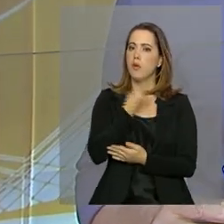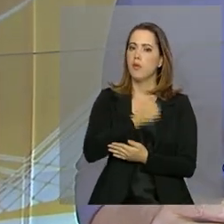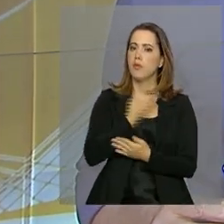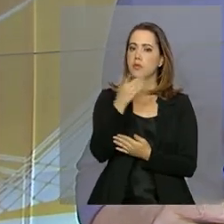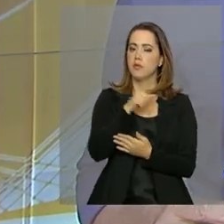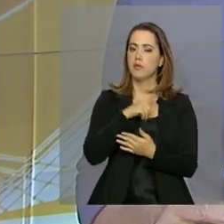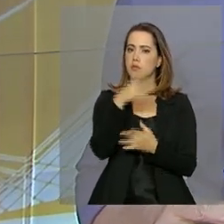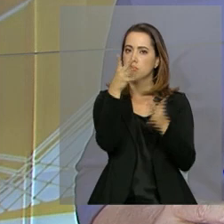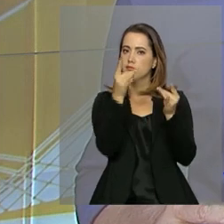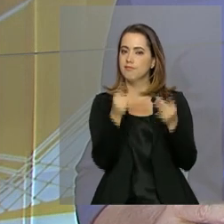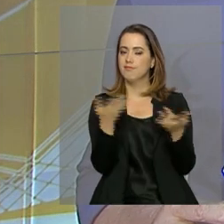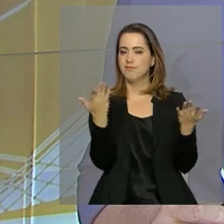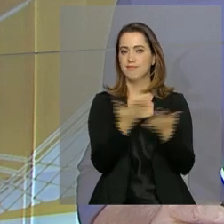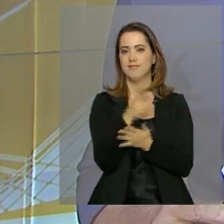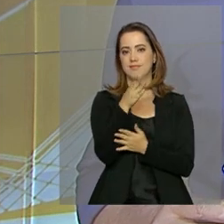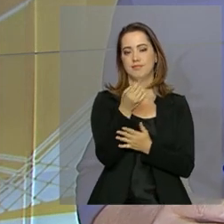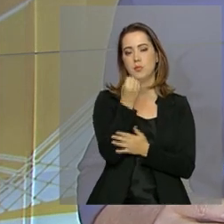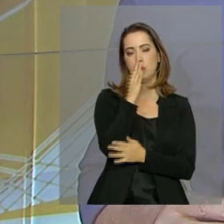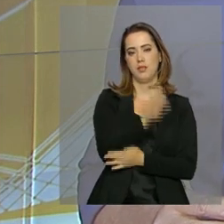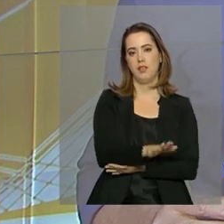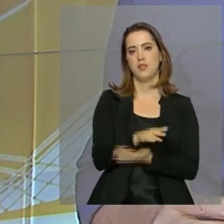pra gente boa tarde